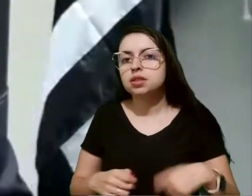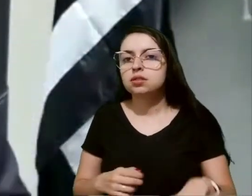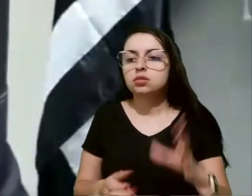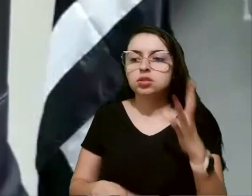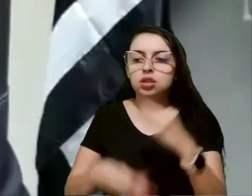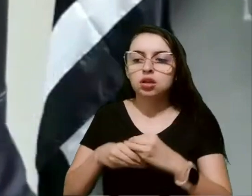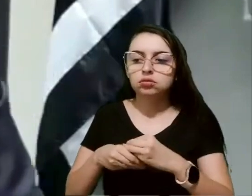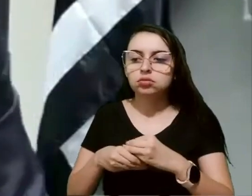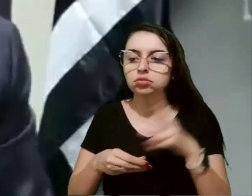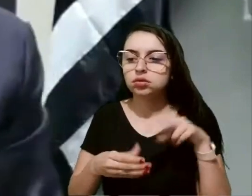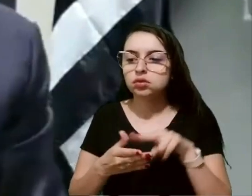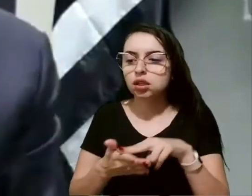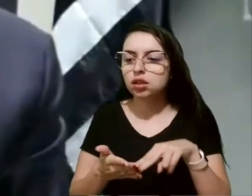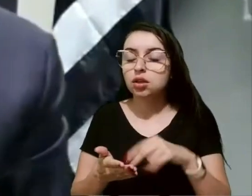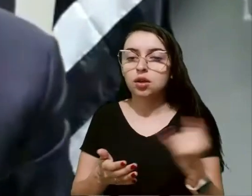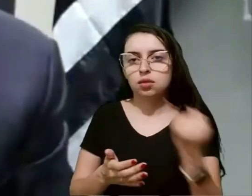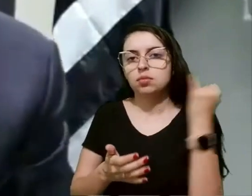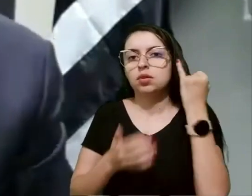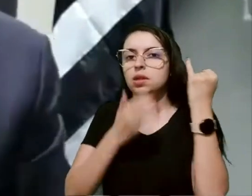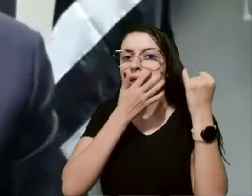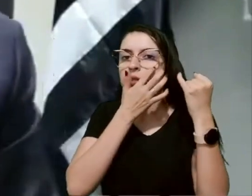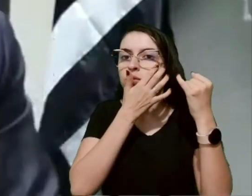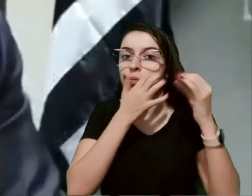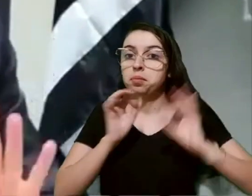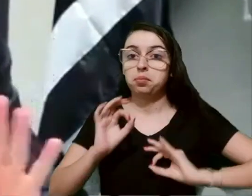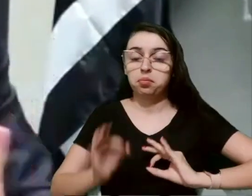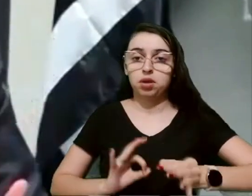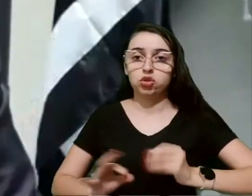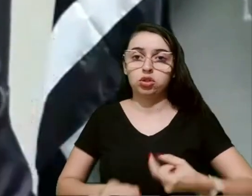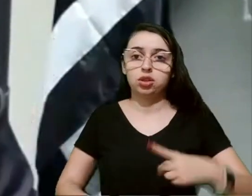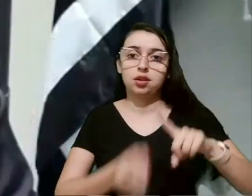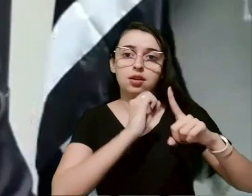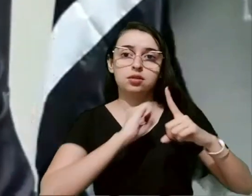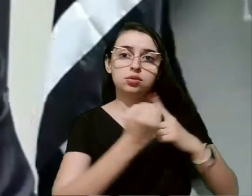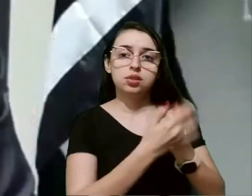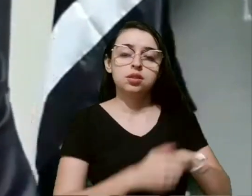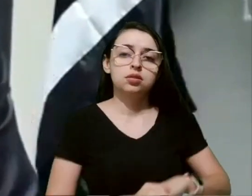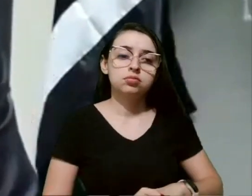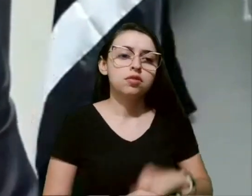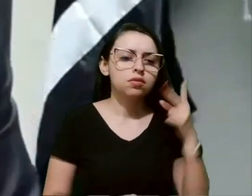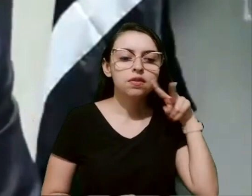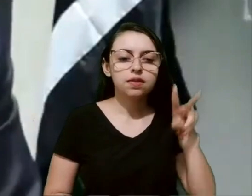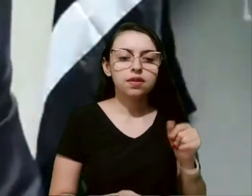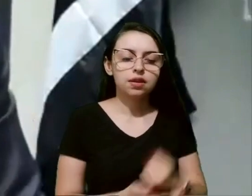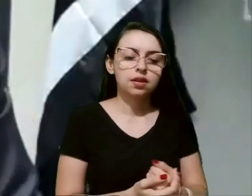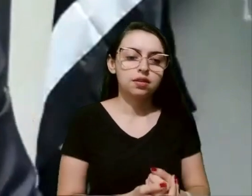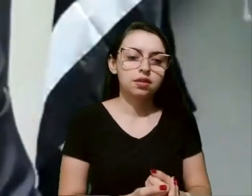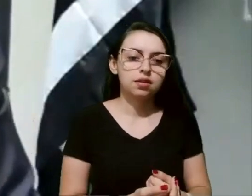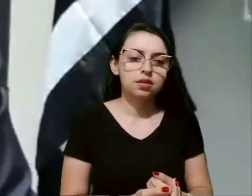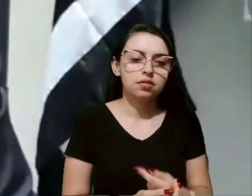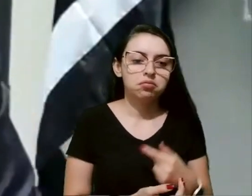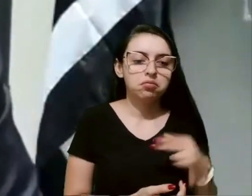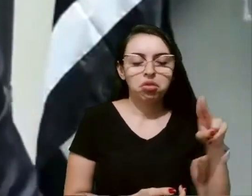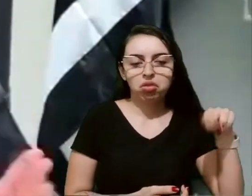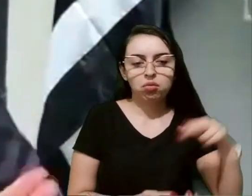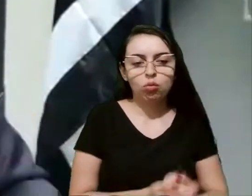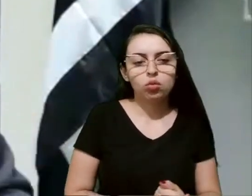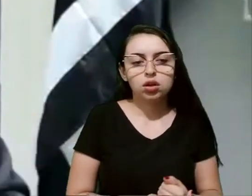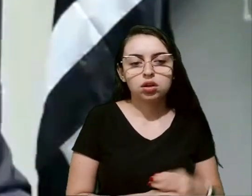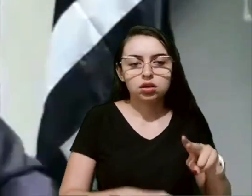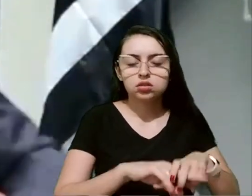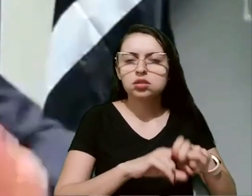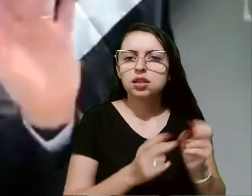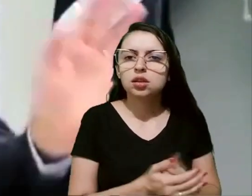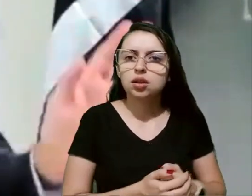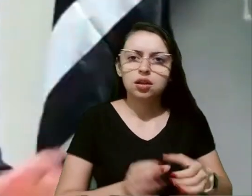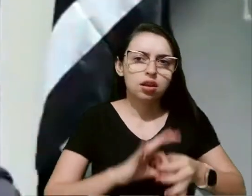a que a gente tem acesso são os mais importantes para aperfeiçoar a sociedade. Você nunca vai ver, ou é raro você ver, um jurista que senta, e um jurista